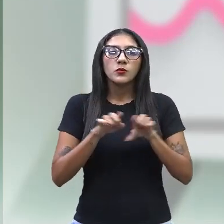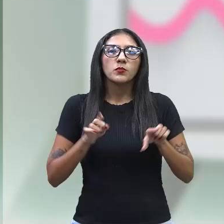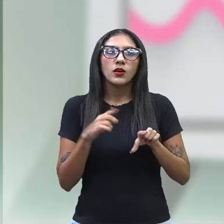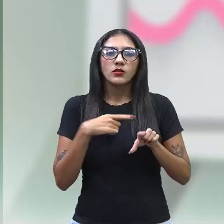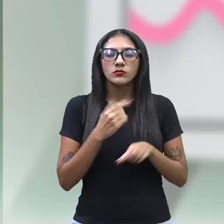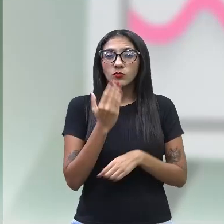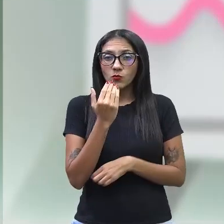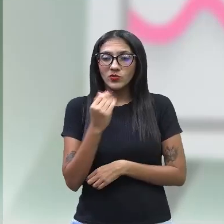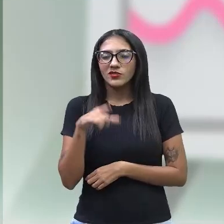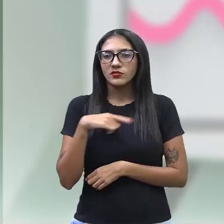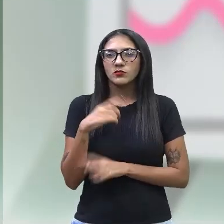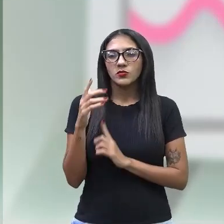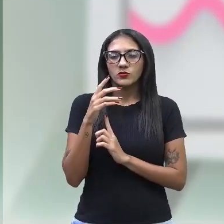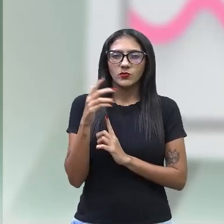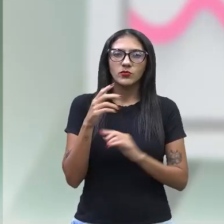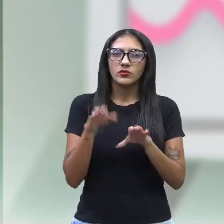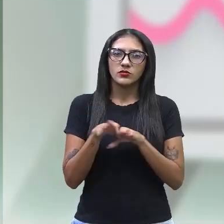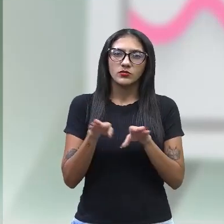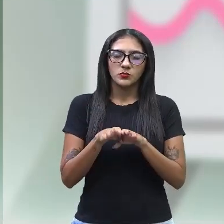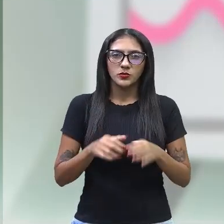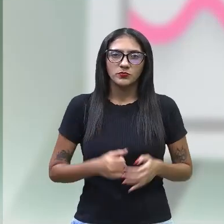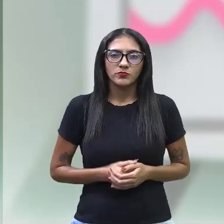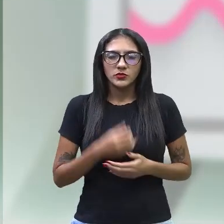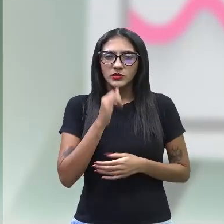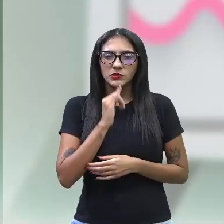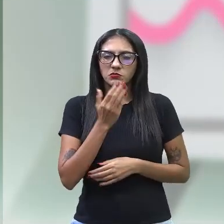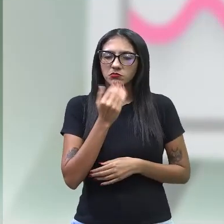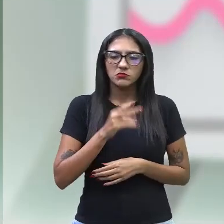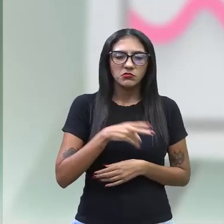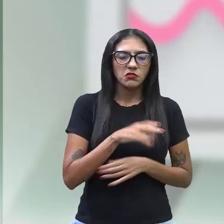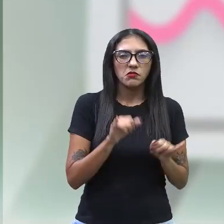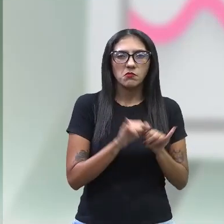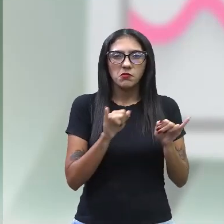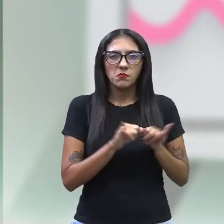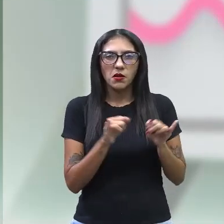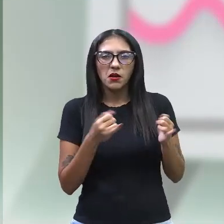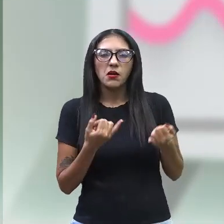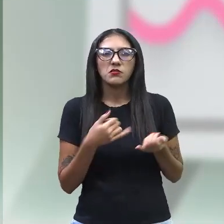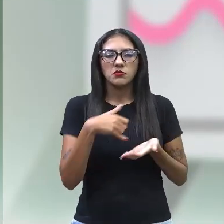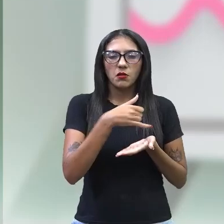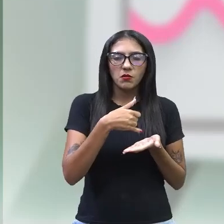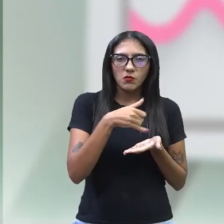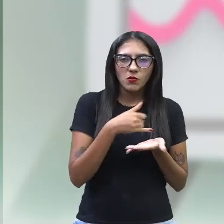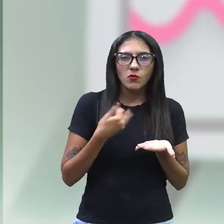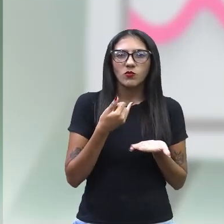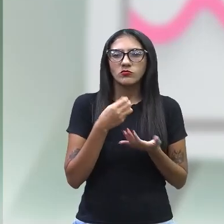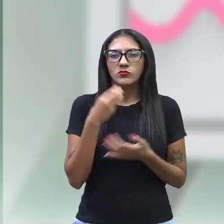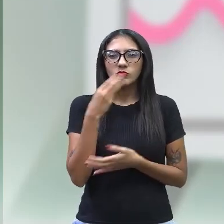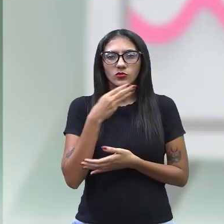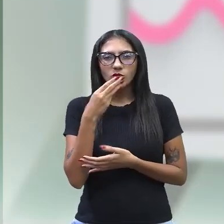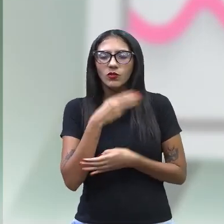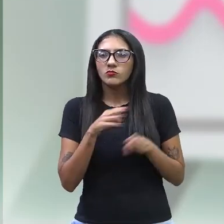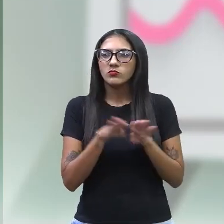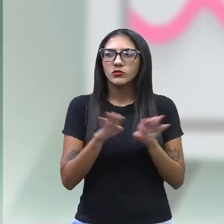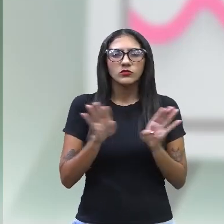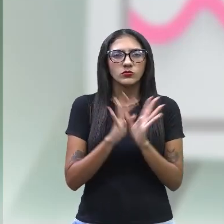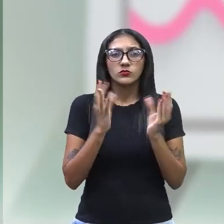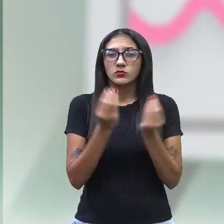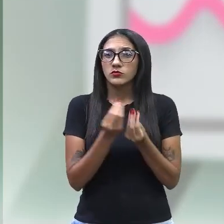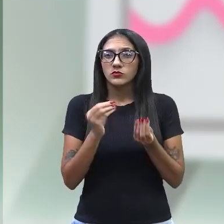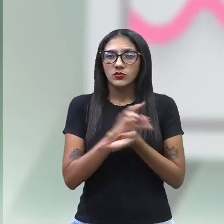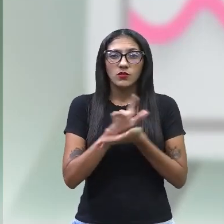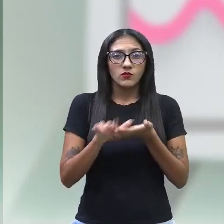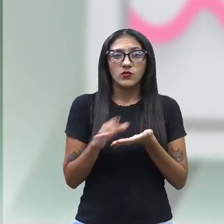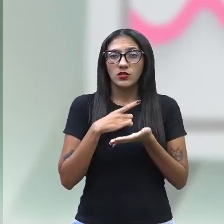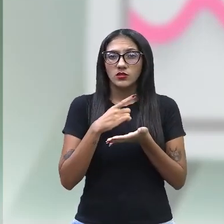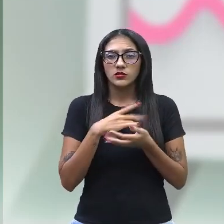uma influência muito grande. Alimentação processada, ultraprocessada, a química está muito presente ali